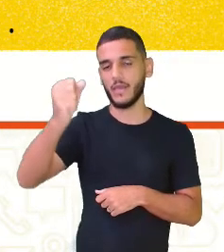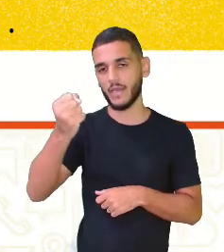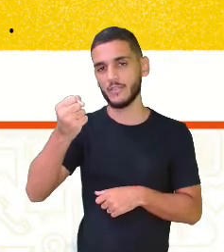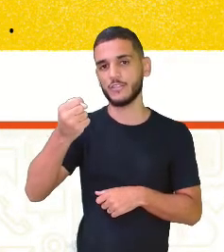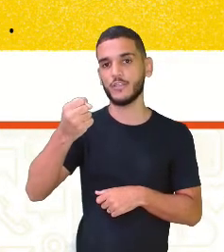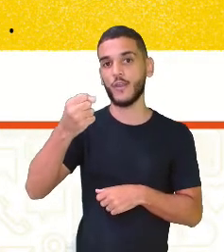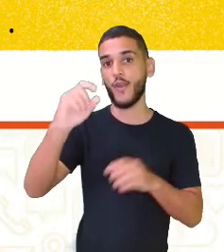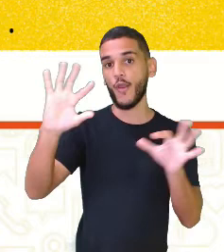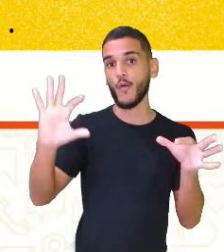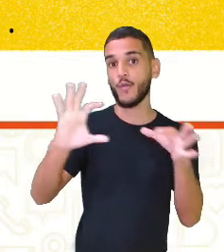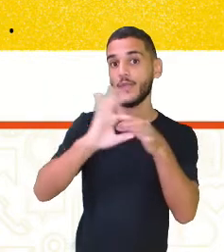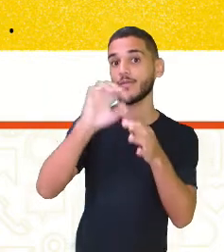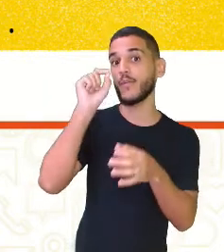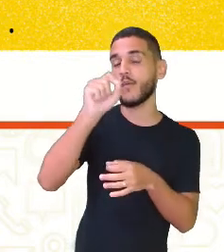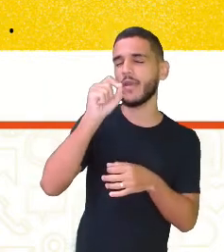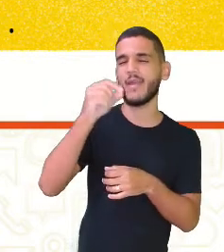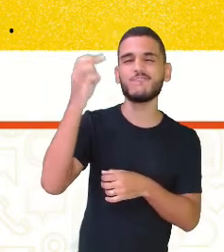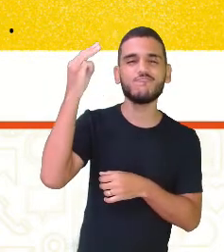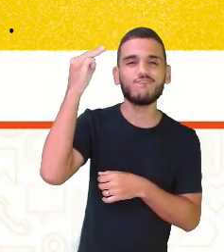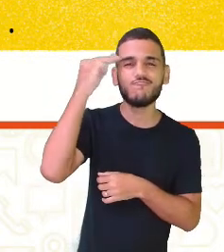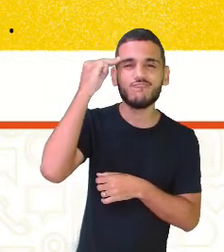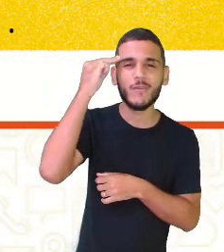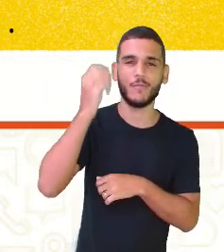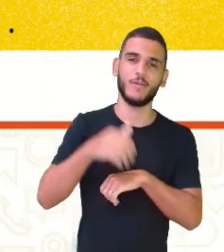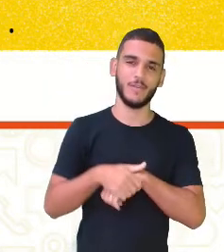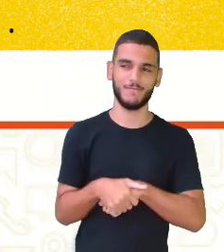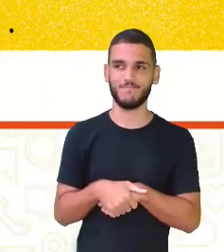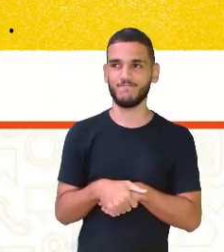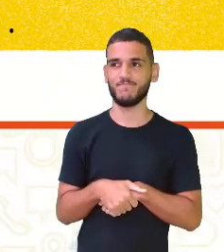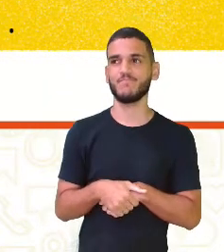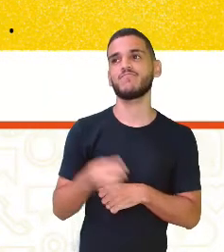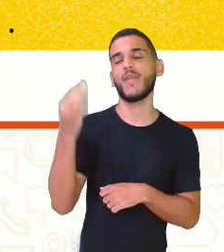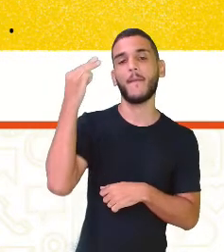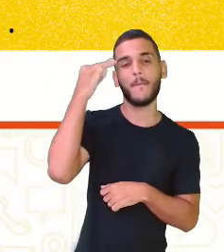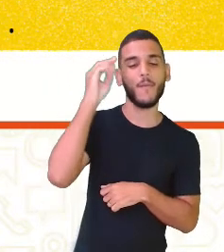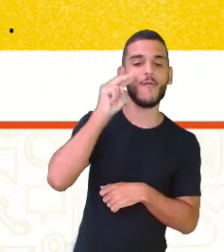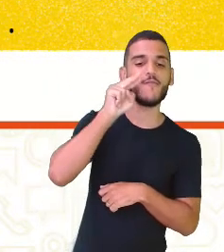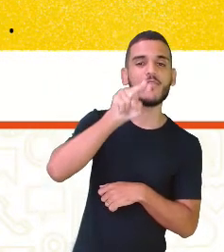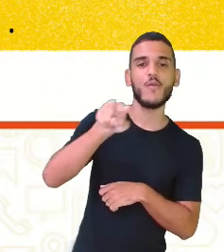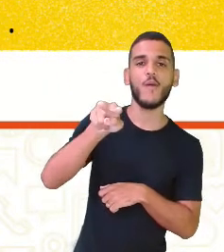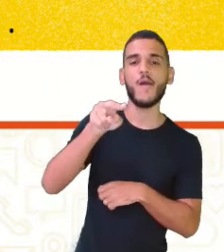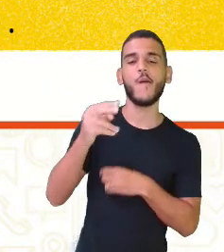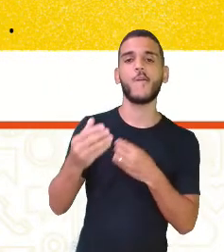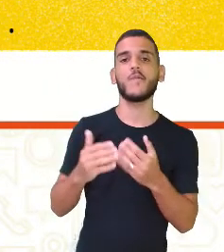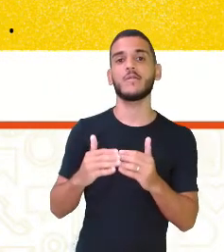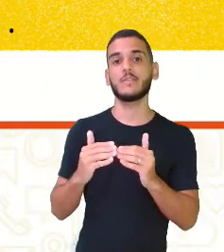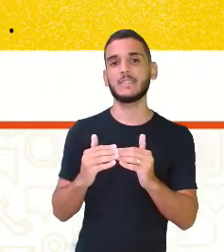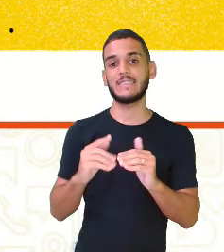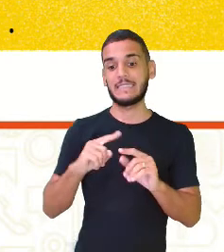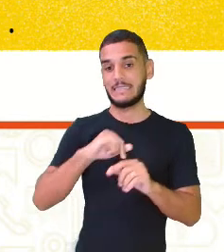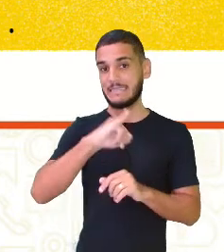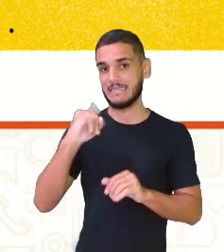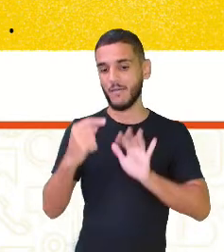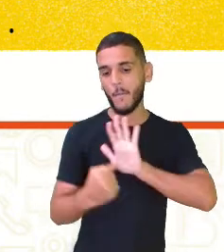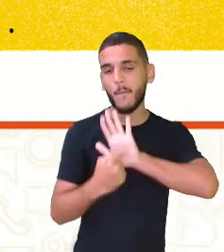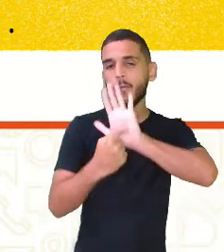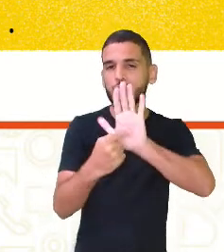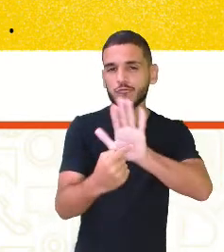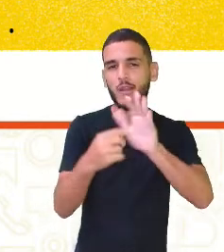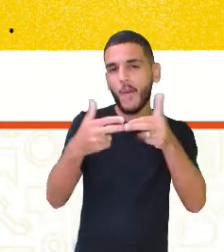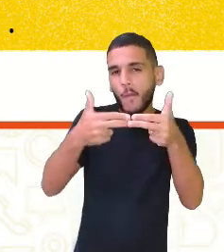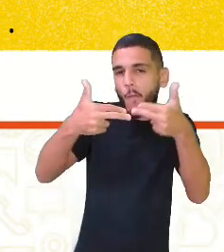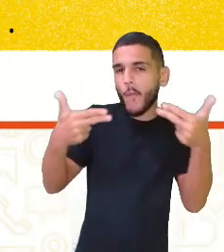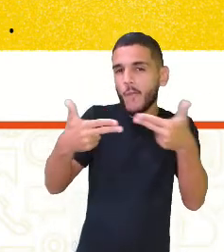estamos contemplando as questões cognitivas, né? Memória visual, quanto mais estímulos a gente der,